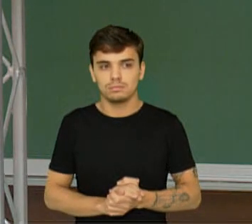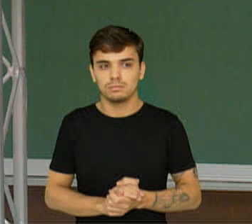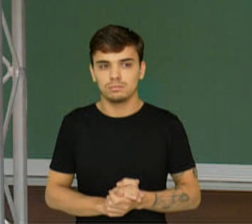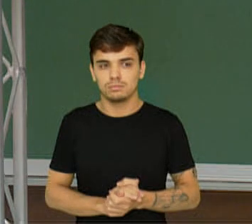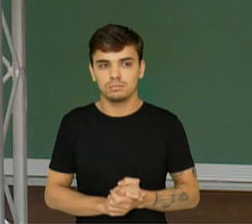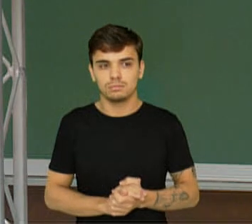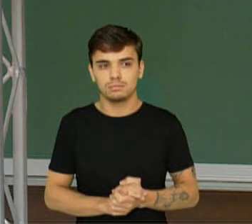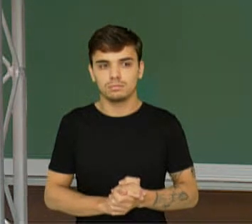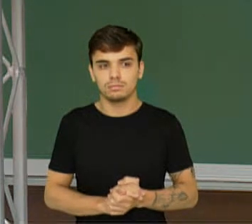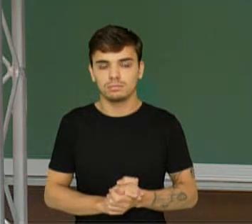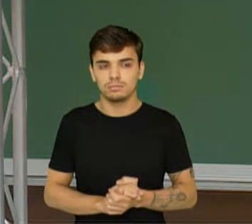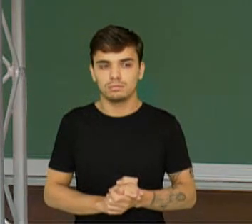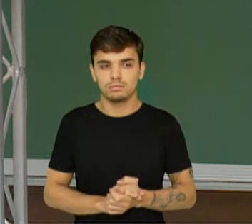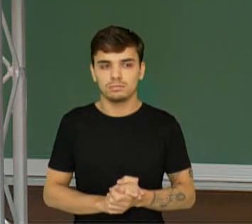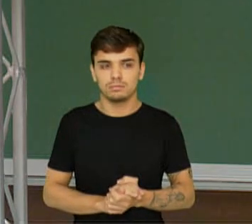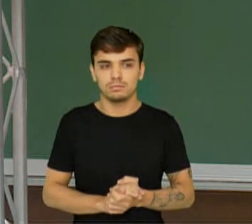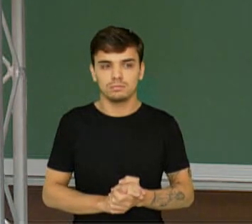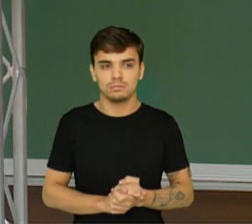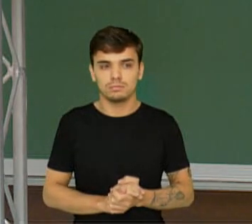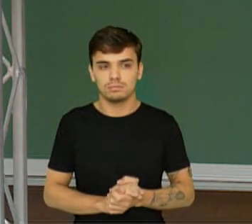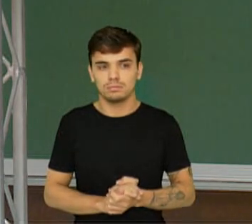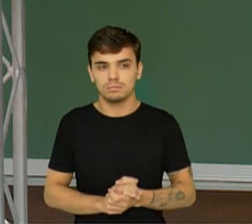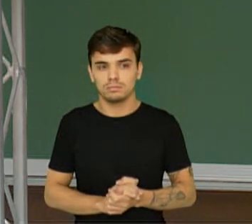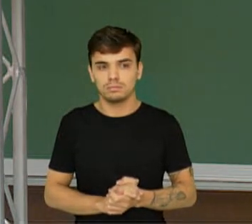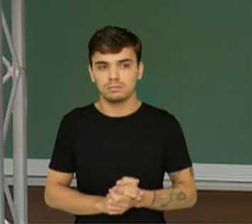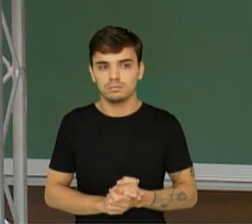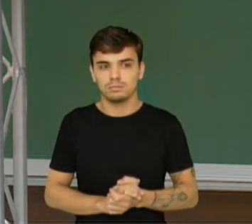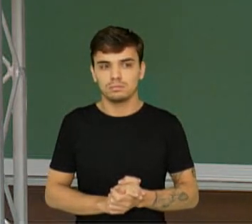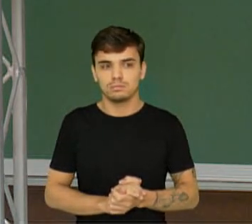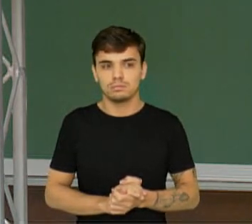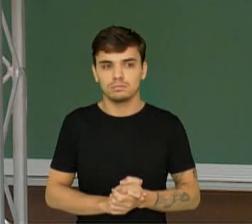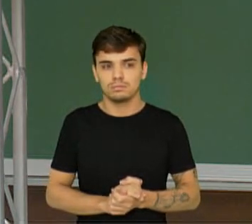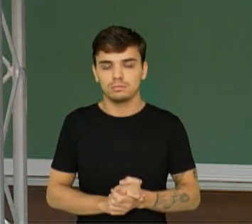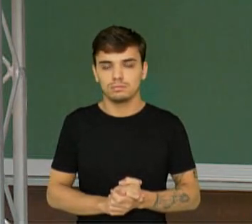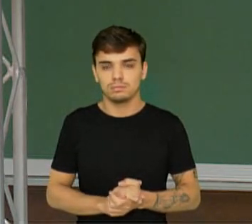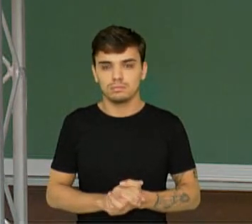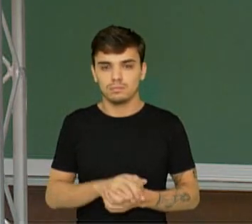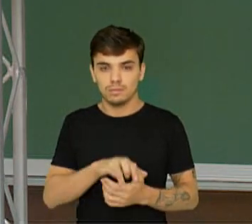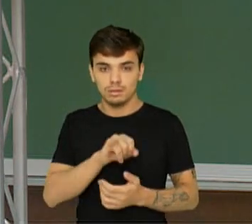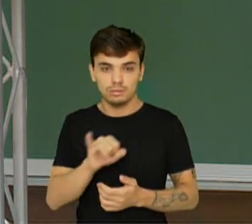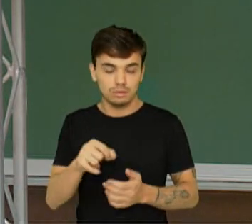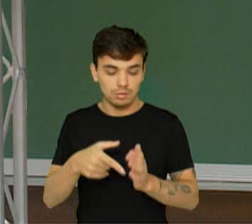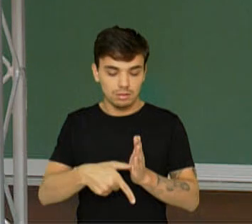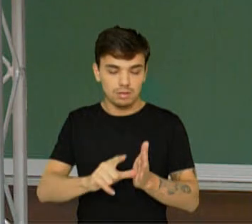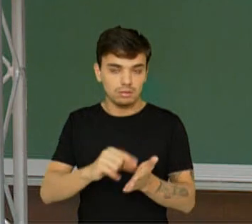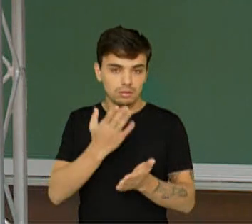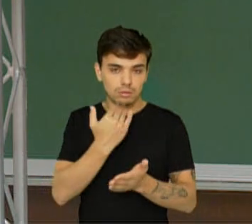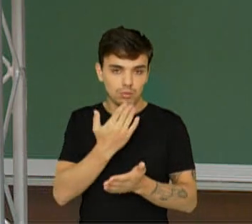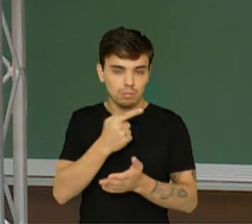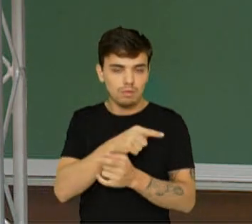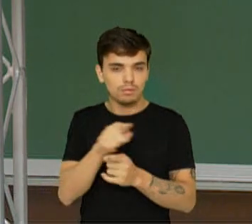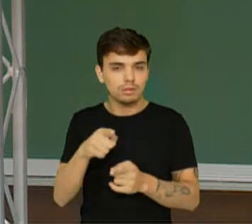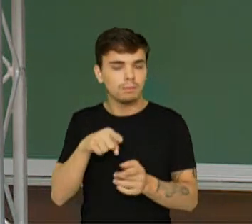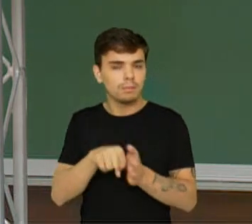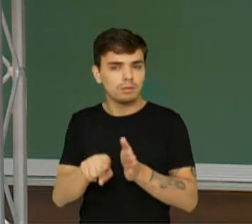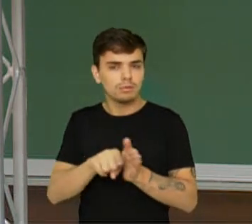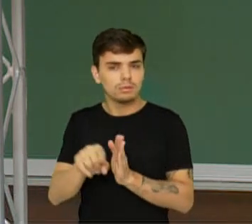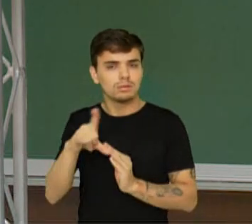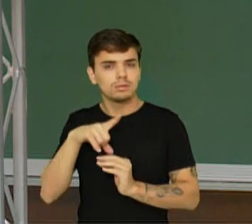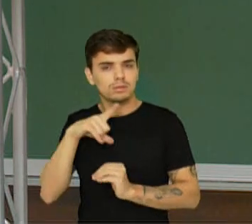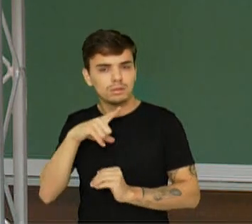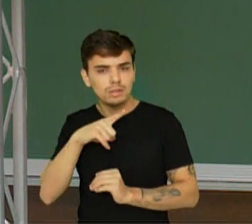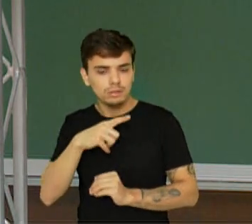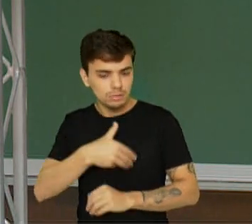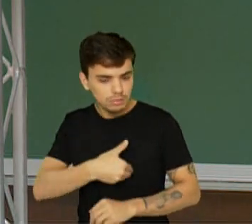de comer, pergunta-te se estás hambriento. Você está mesmo com fome? Ou solo comes porque tienes a comida